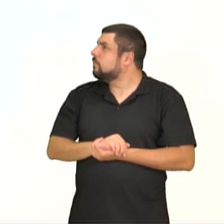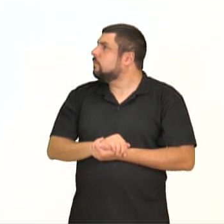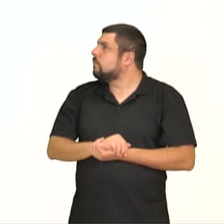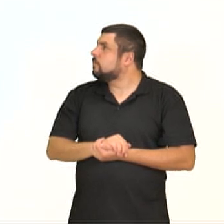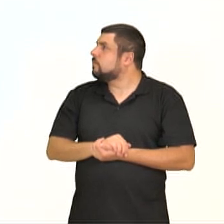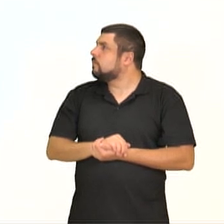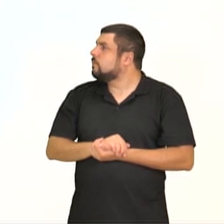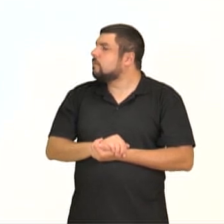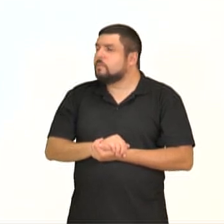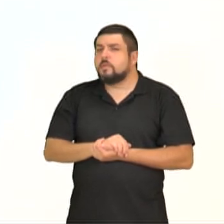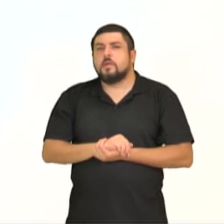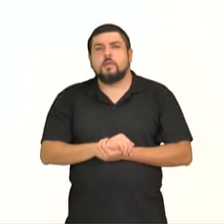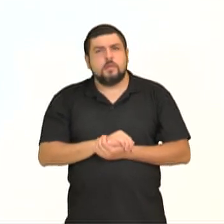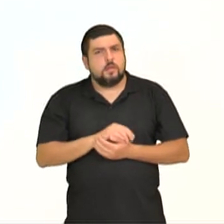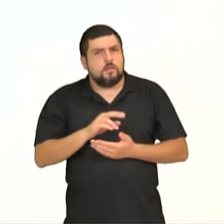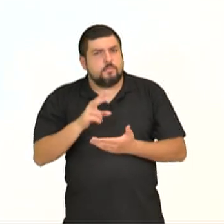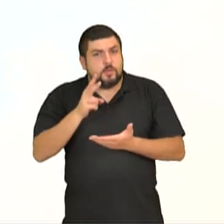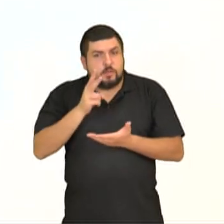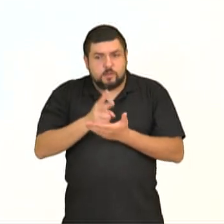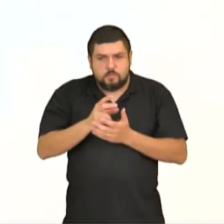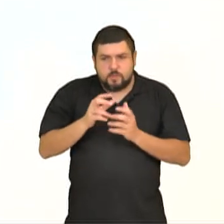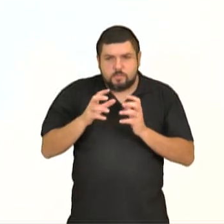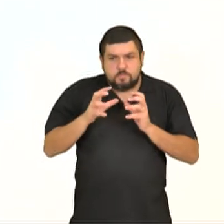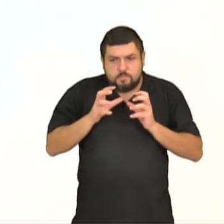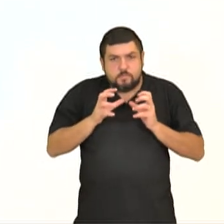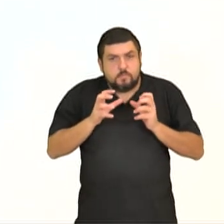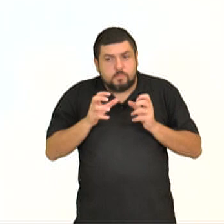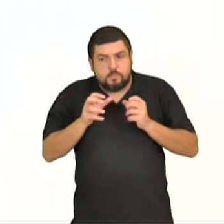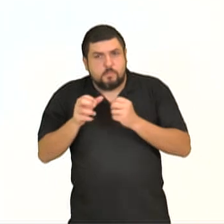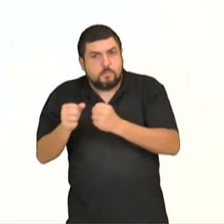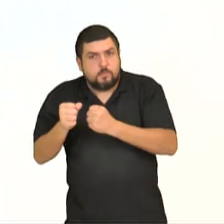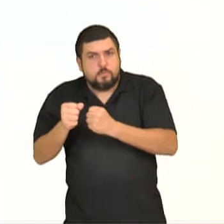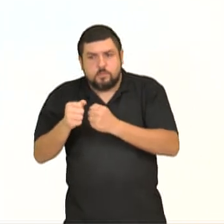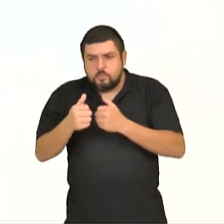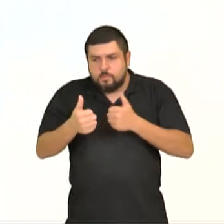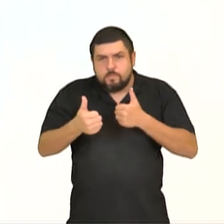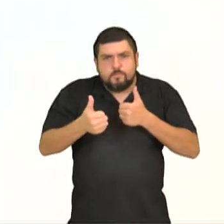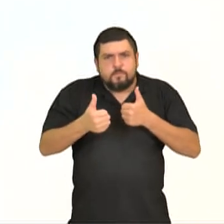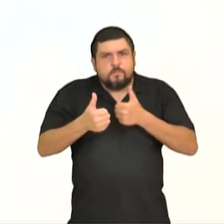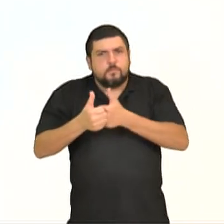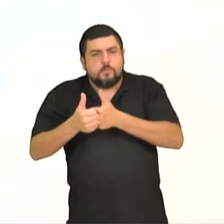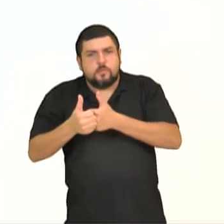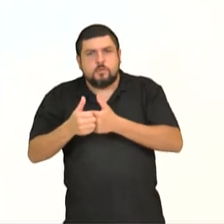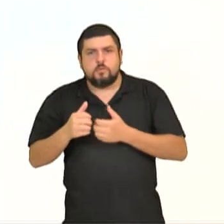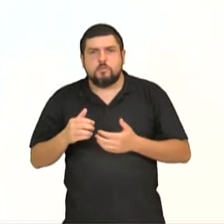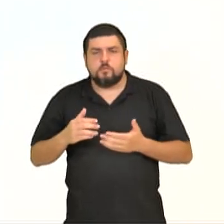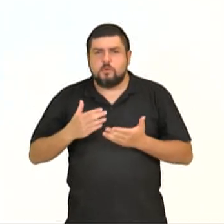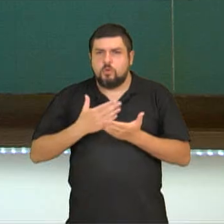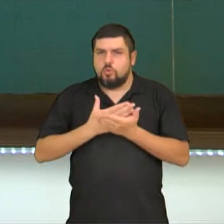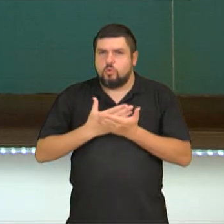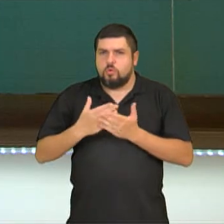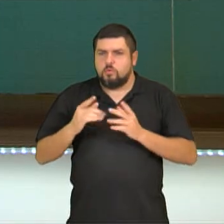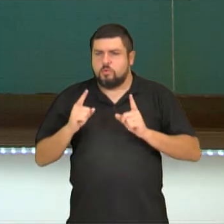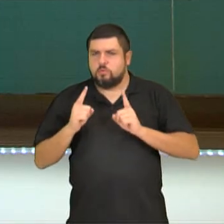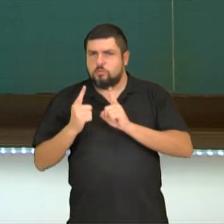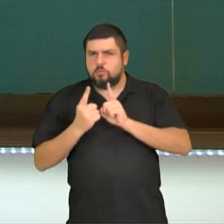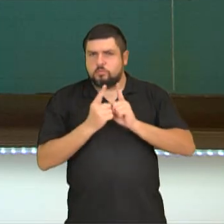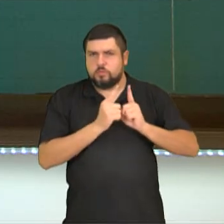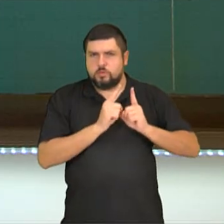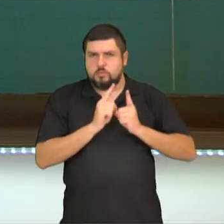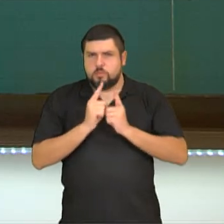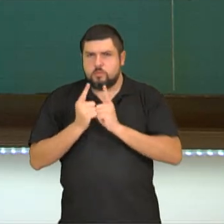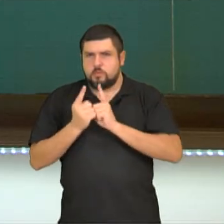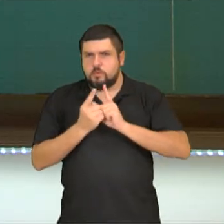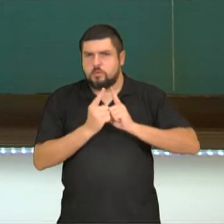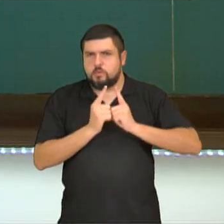é sempre muito próximo, né? Aí no começo, início ali, até ter o primeiro contato. Mas ele é uma